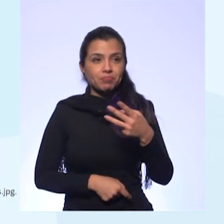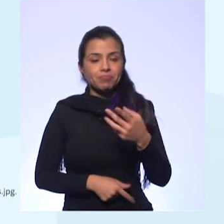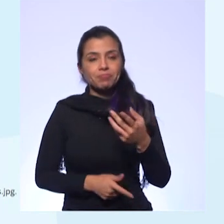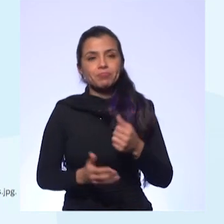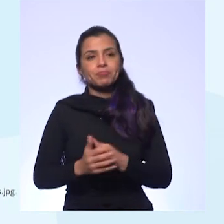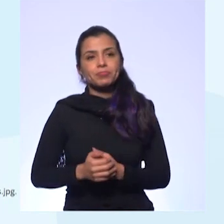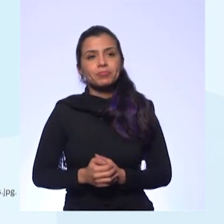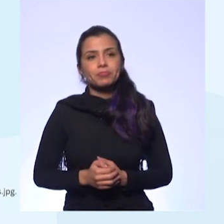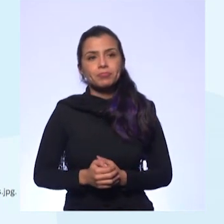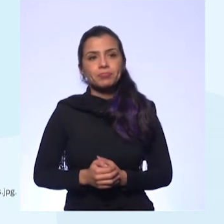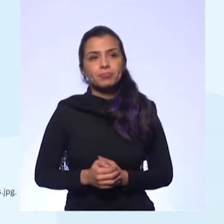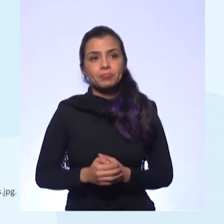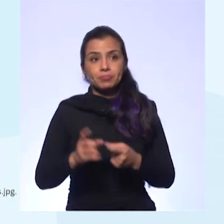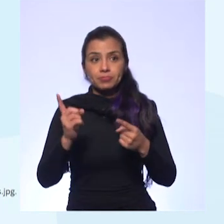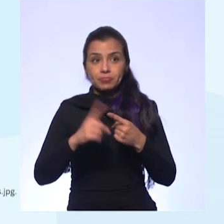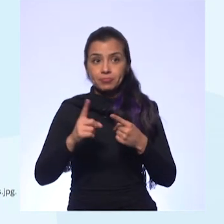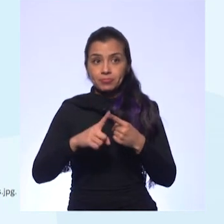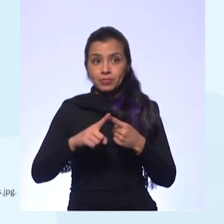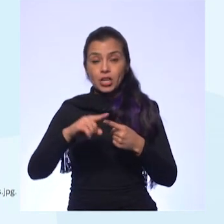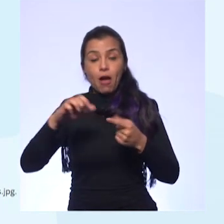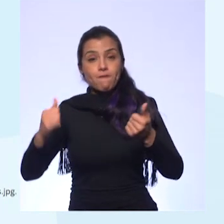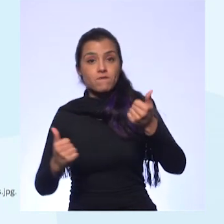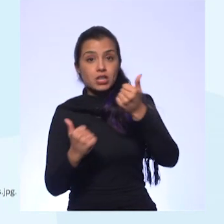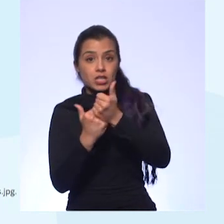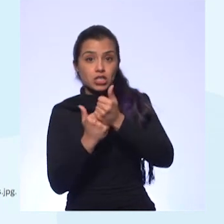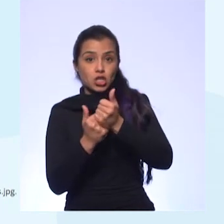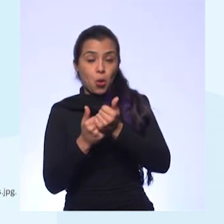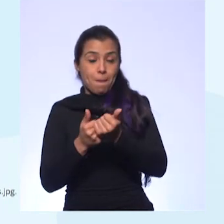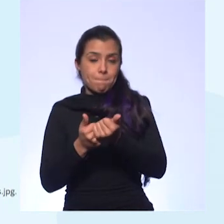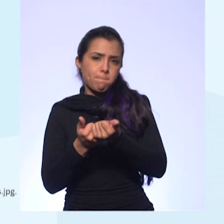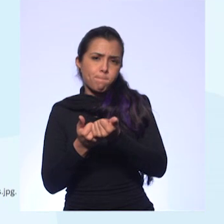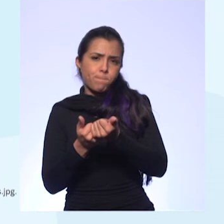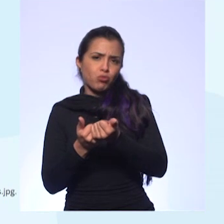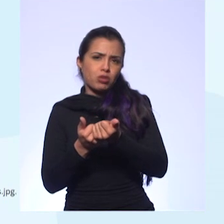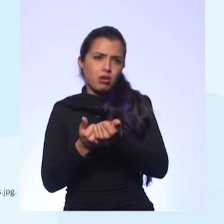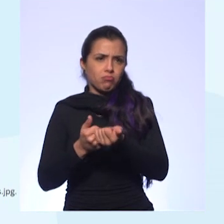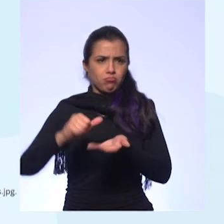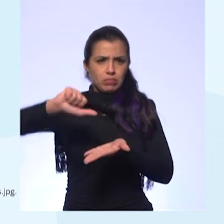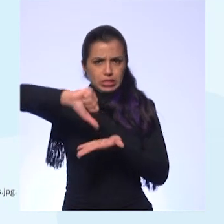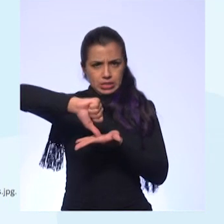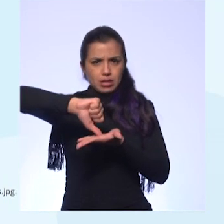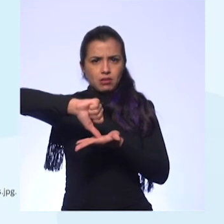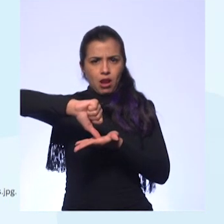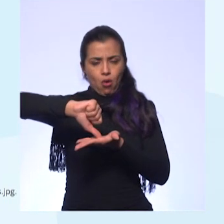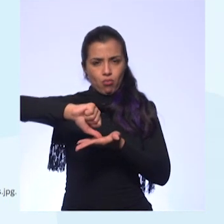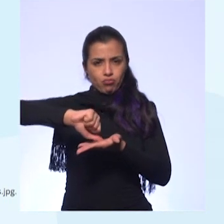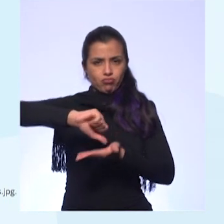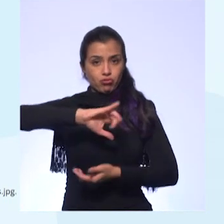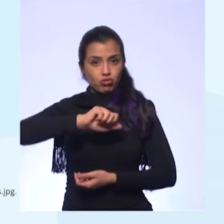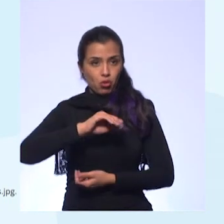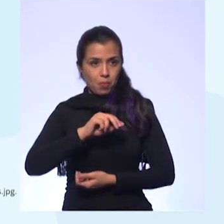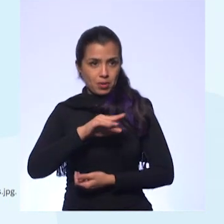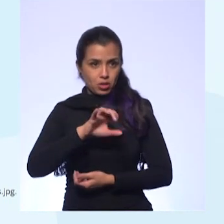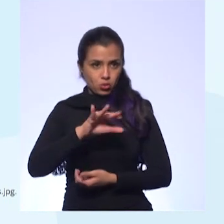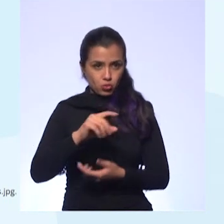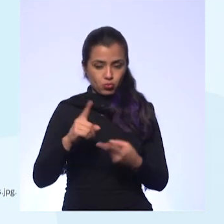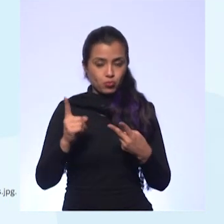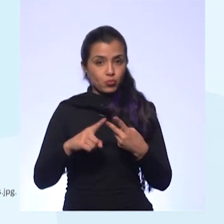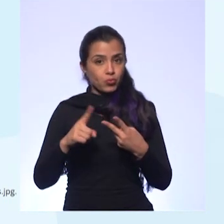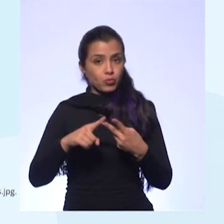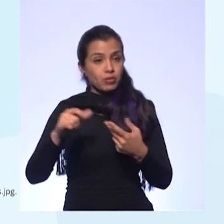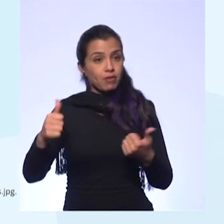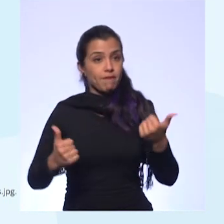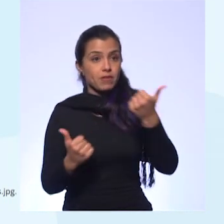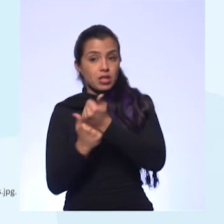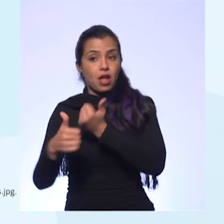terror. 1, fortalecer o poder central, o poder dos jacobinos. 2, defender a revolução dos